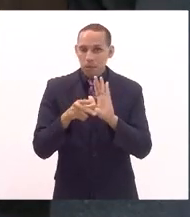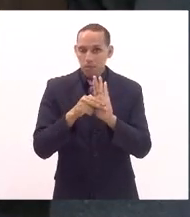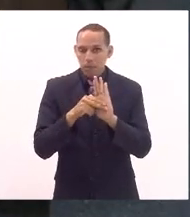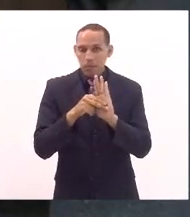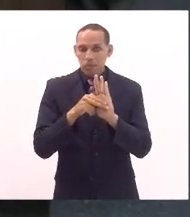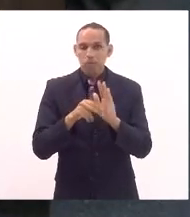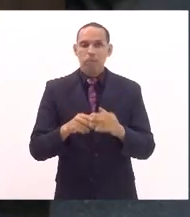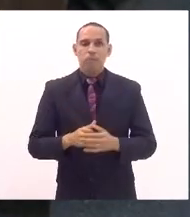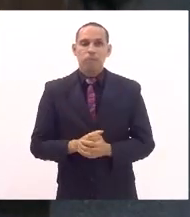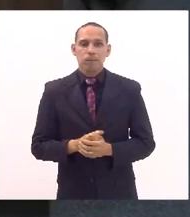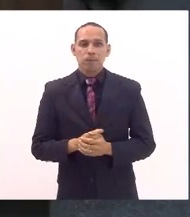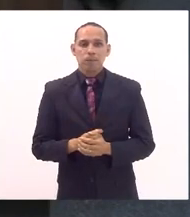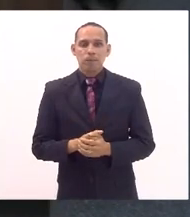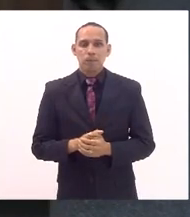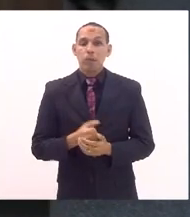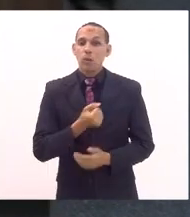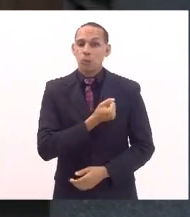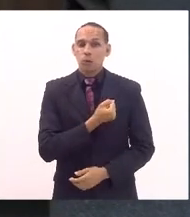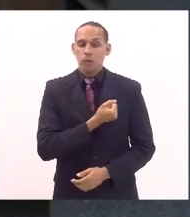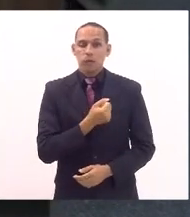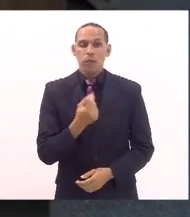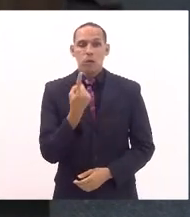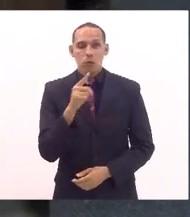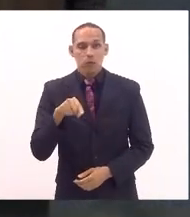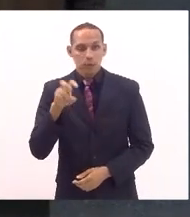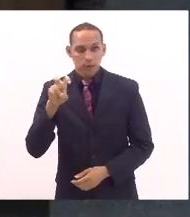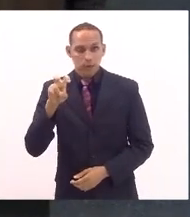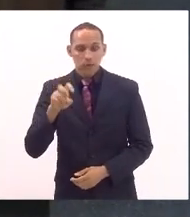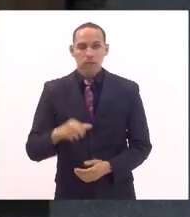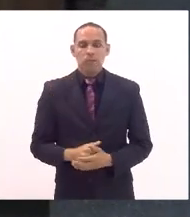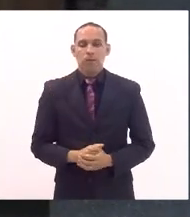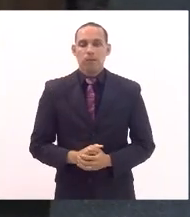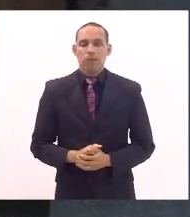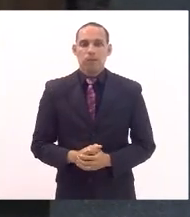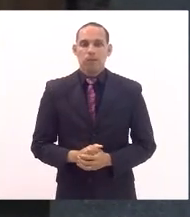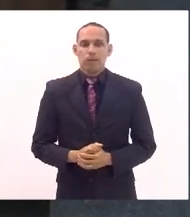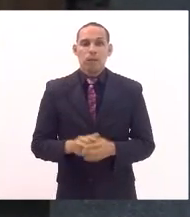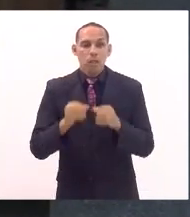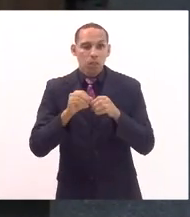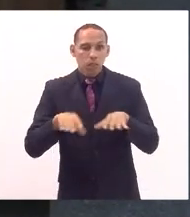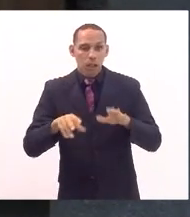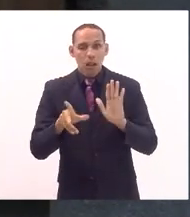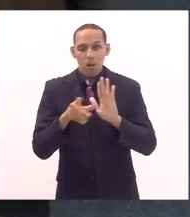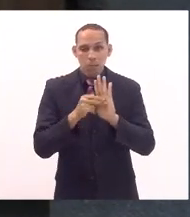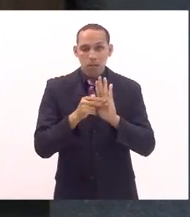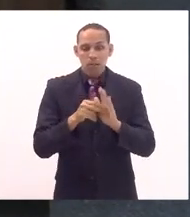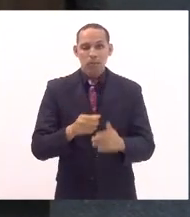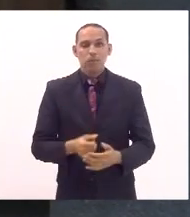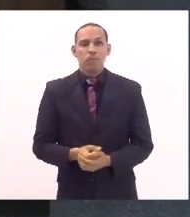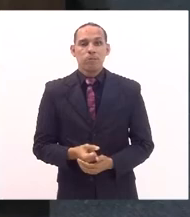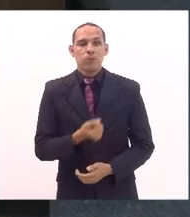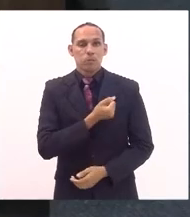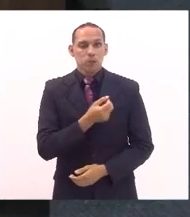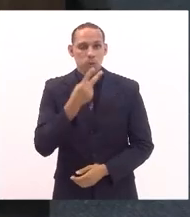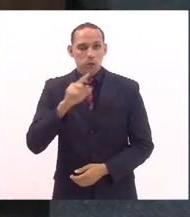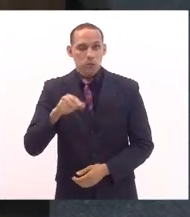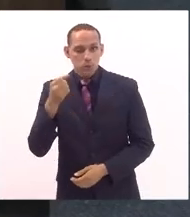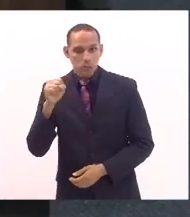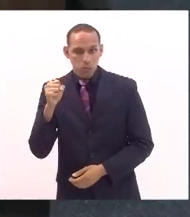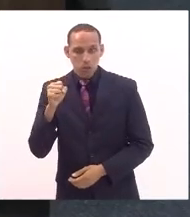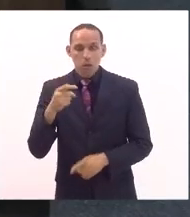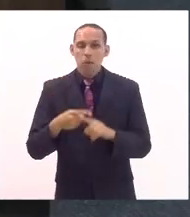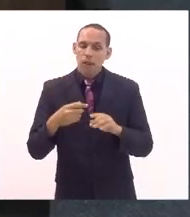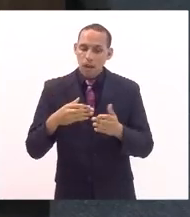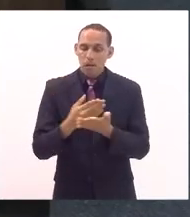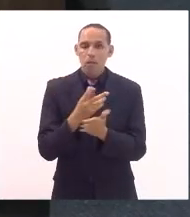emendas de números 1 e 5 prejudicadas emendas 2 de 8